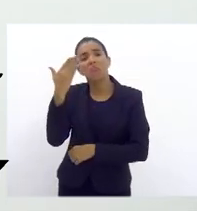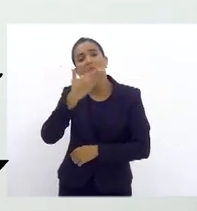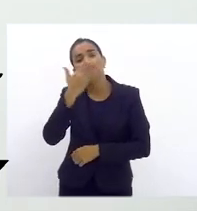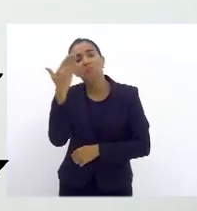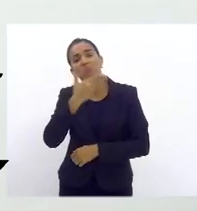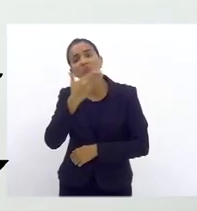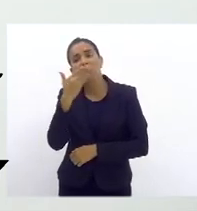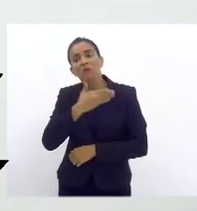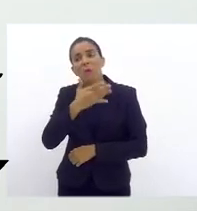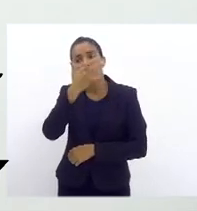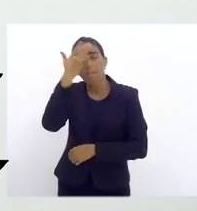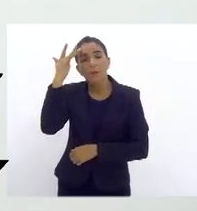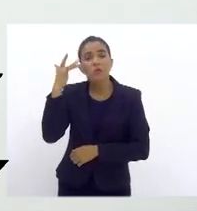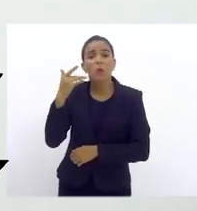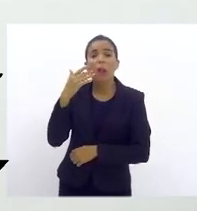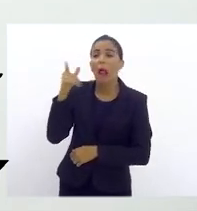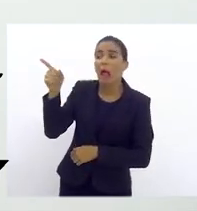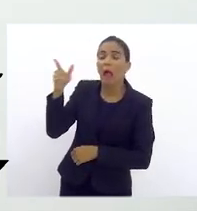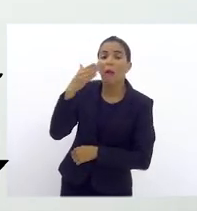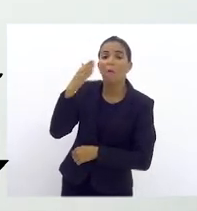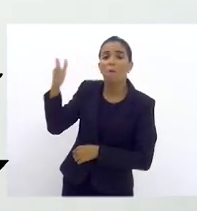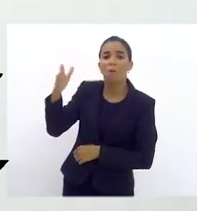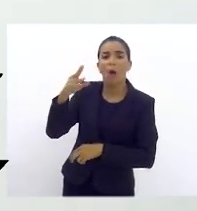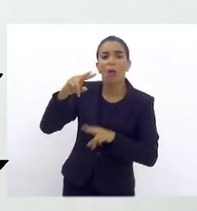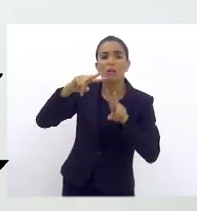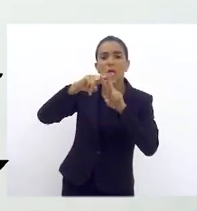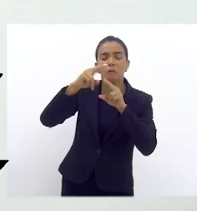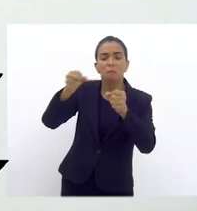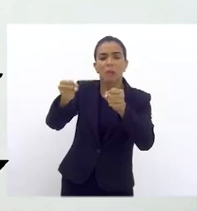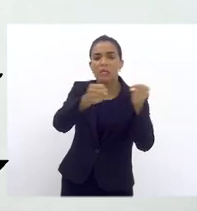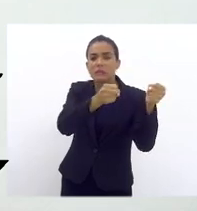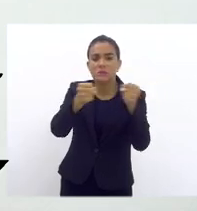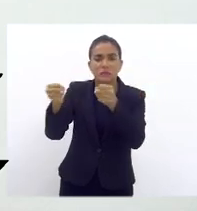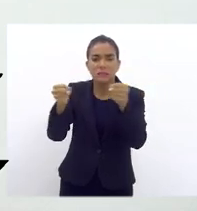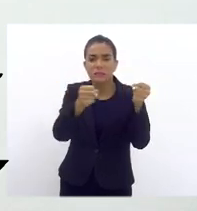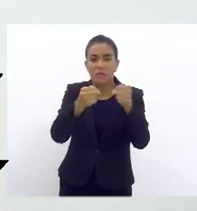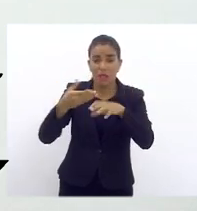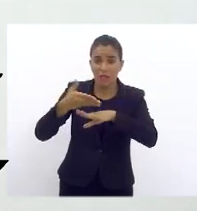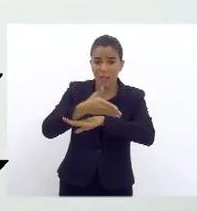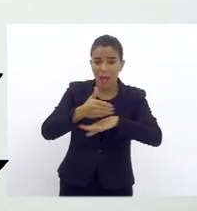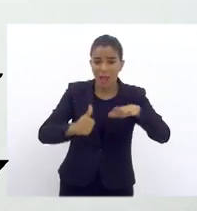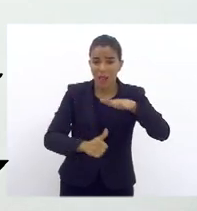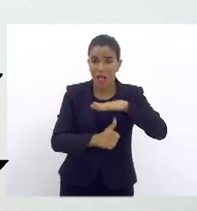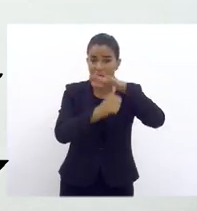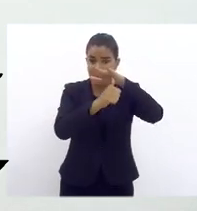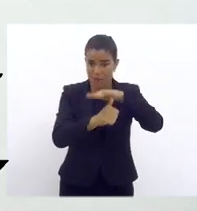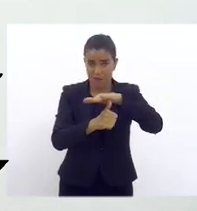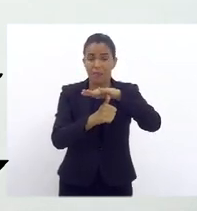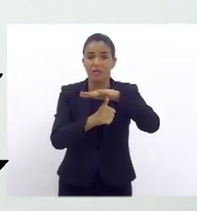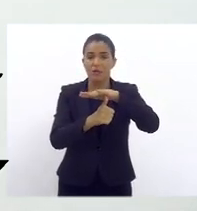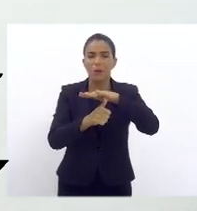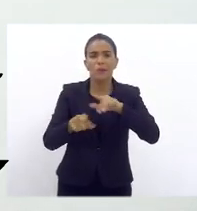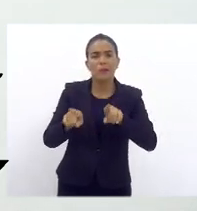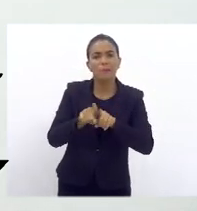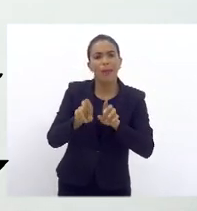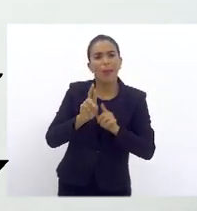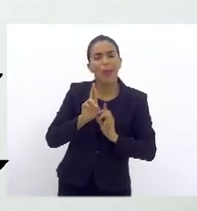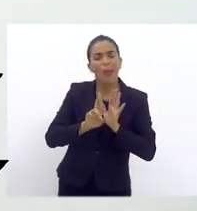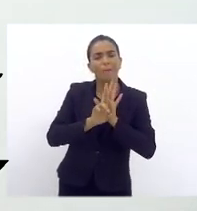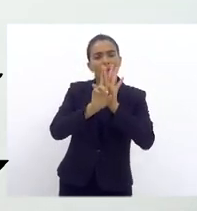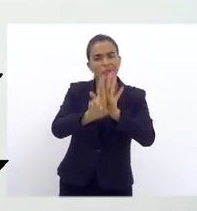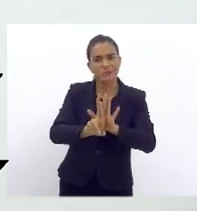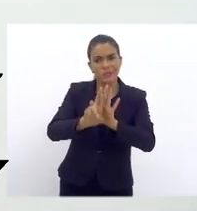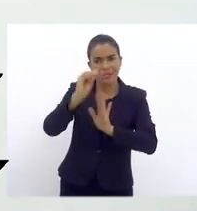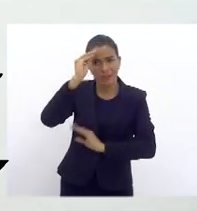na porta de um presídio para fazer valer a entrada também de liderança e sacerdotes de religiões de